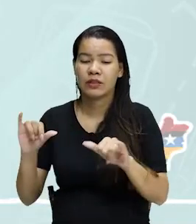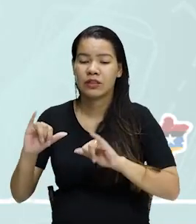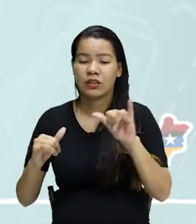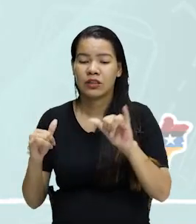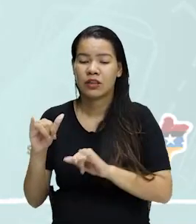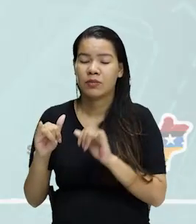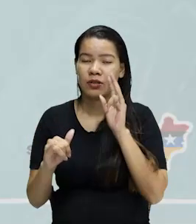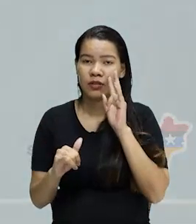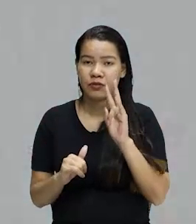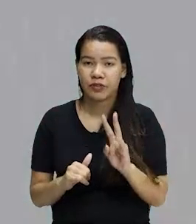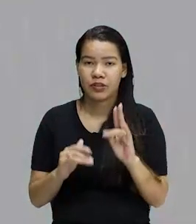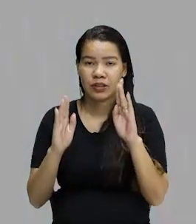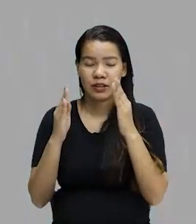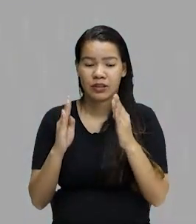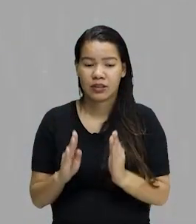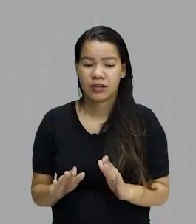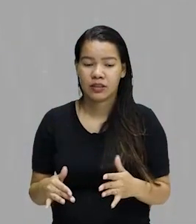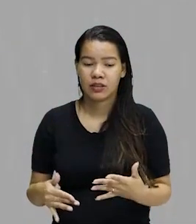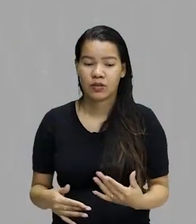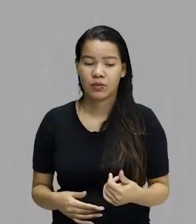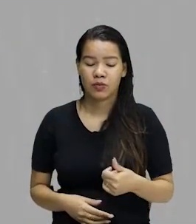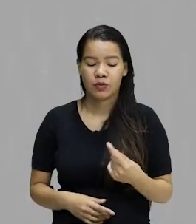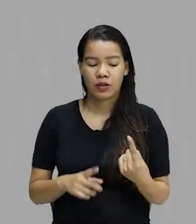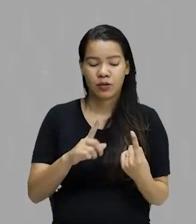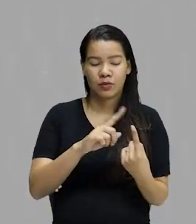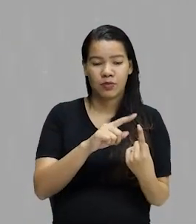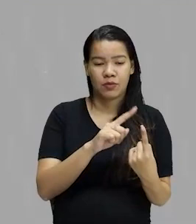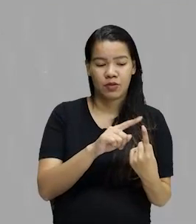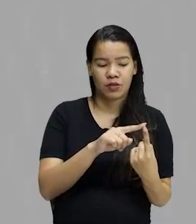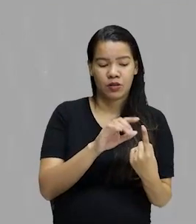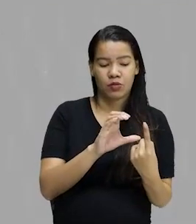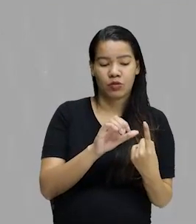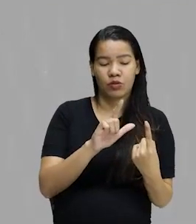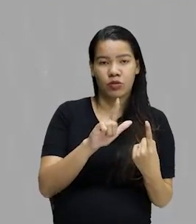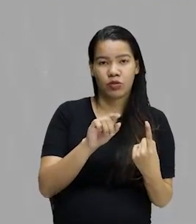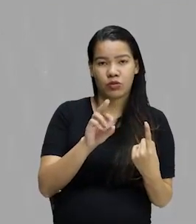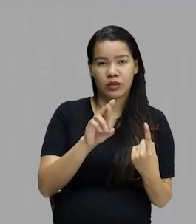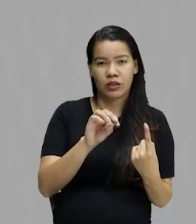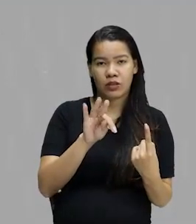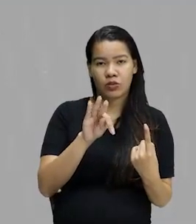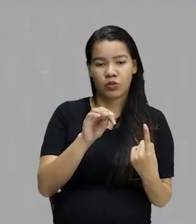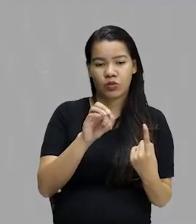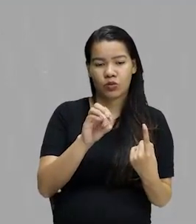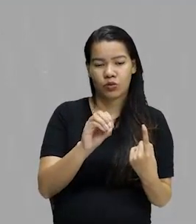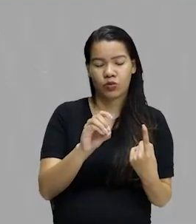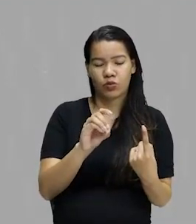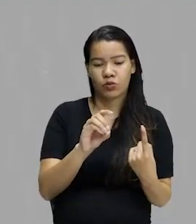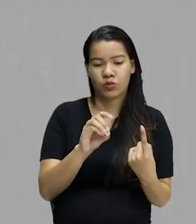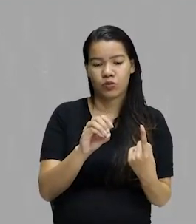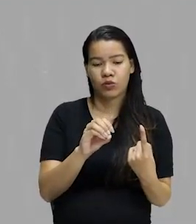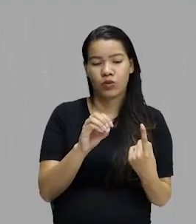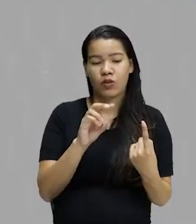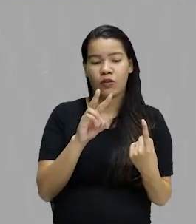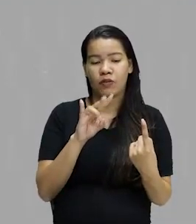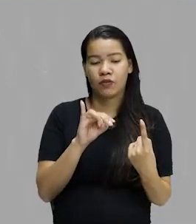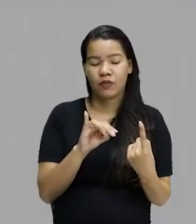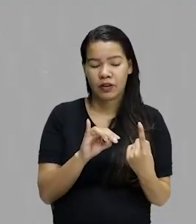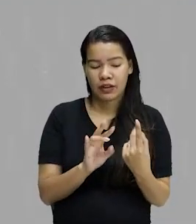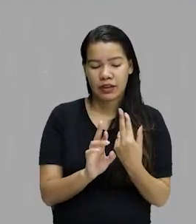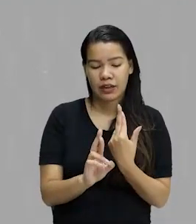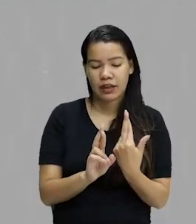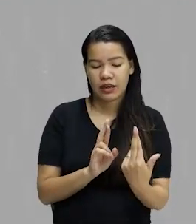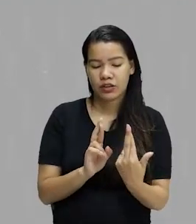temos primeiramente o cloreto de bário. Então, o cloreto de bário ele vai reagir, ele